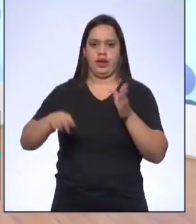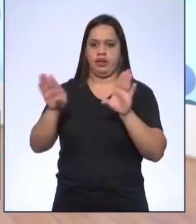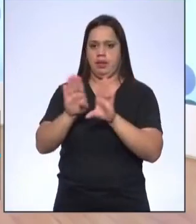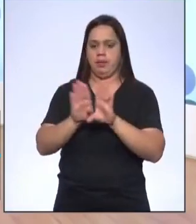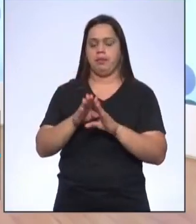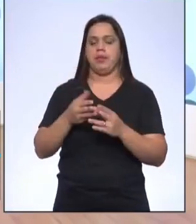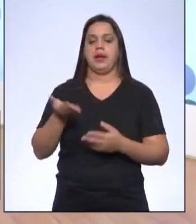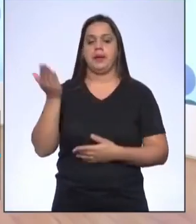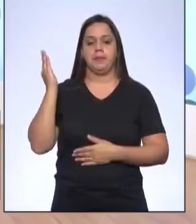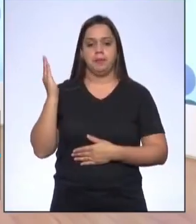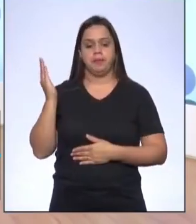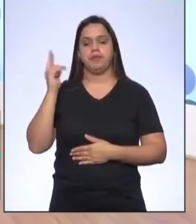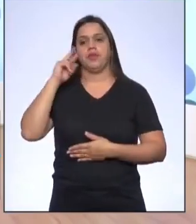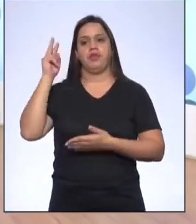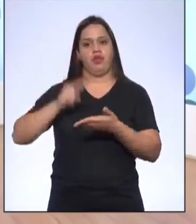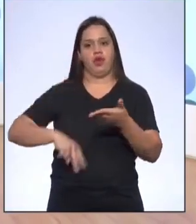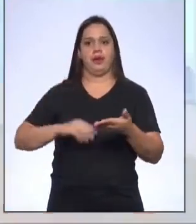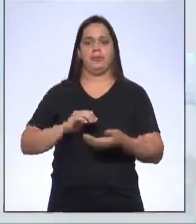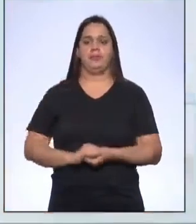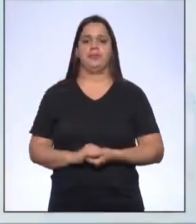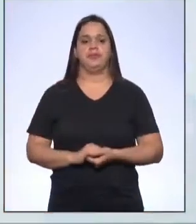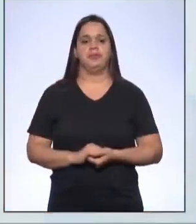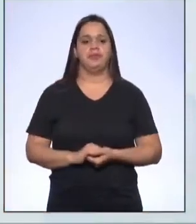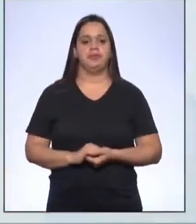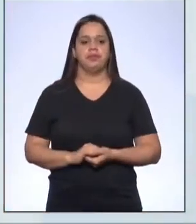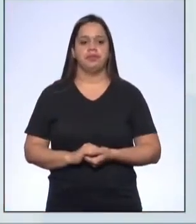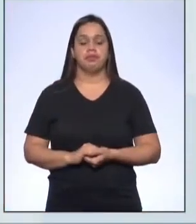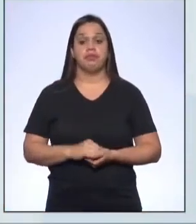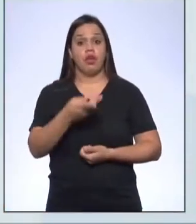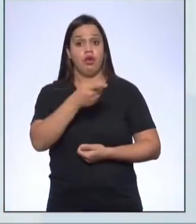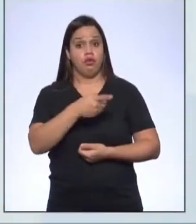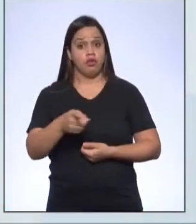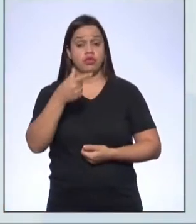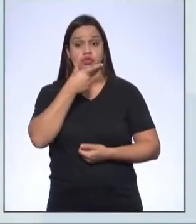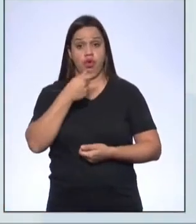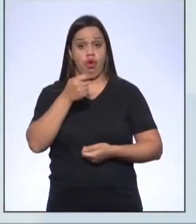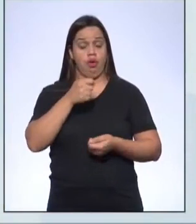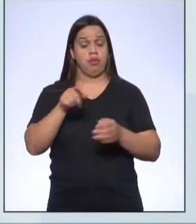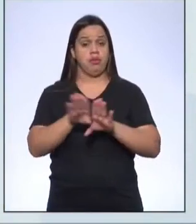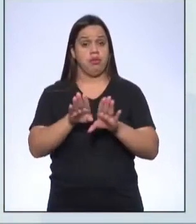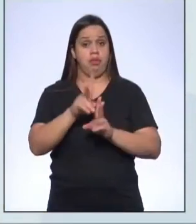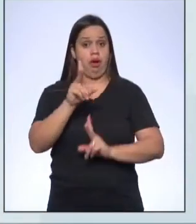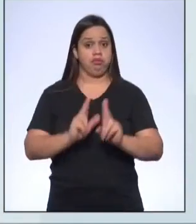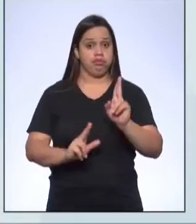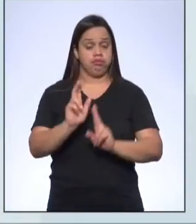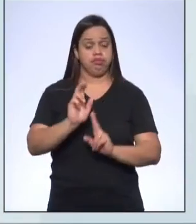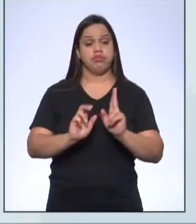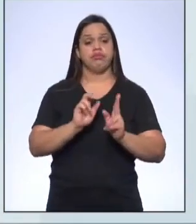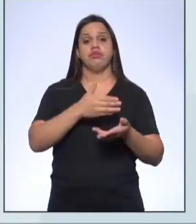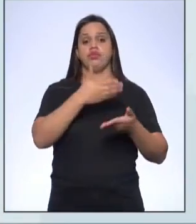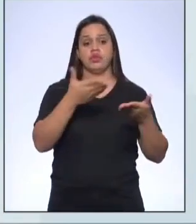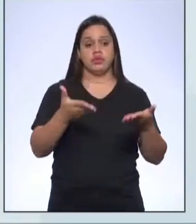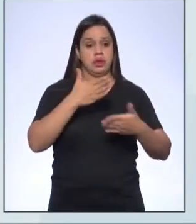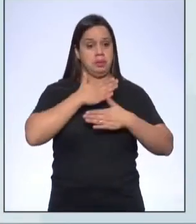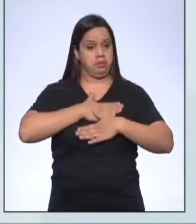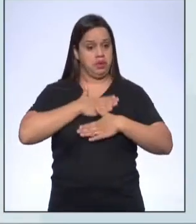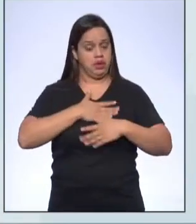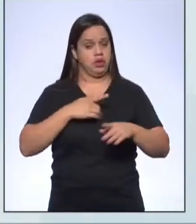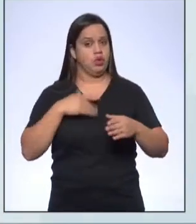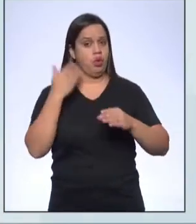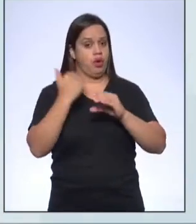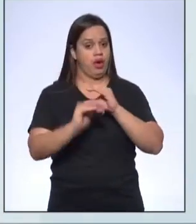daqui, eu vou ler. Tá bom. Prezados editores, estou enviando a cópia da carta enviada ao prefeito